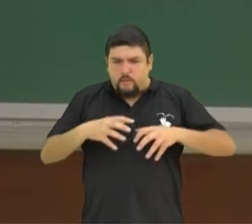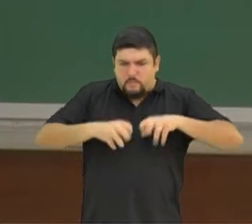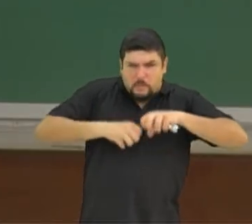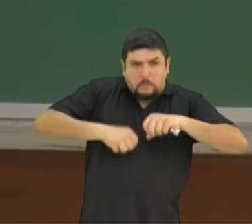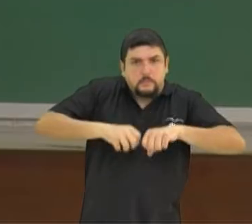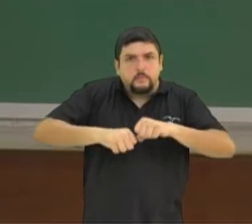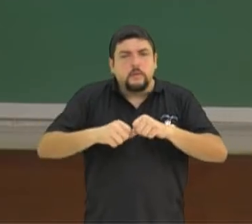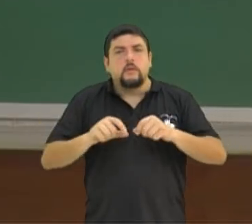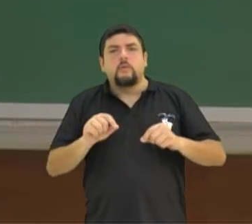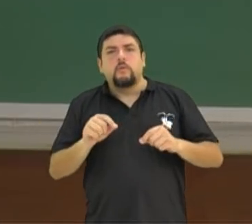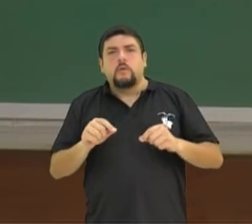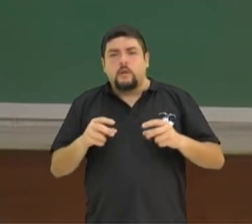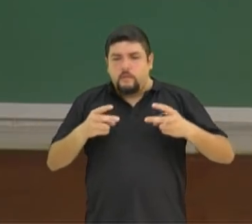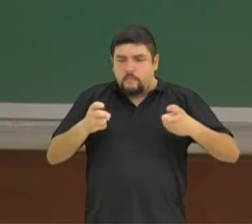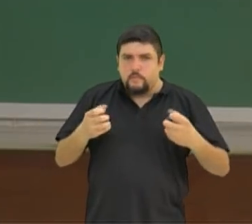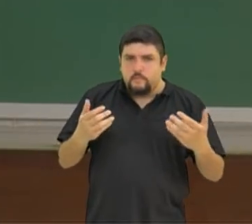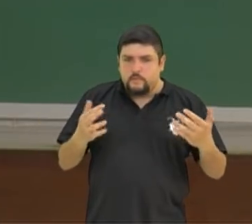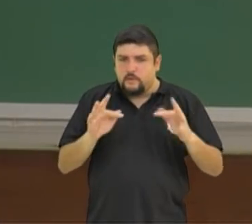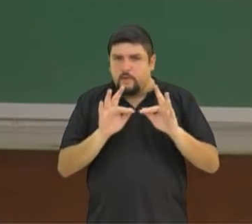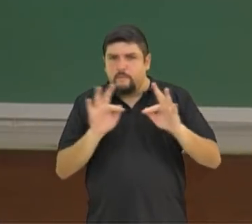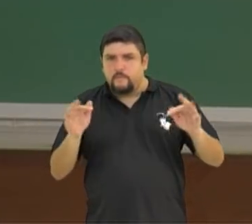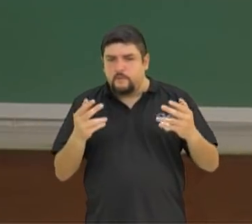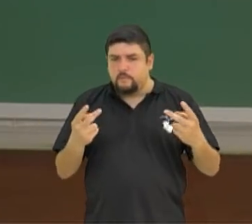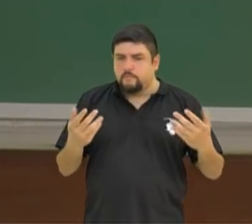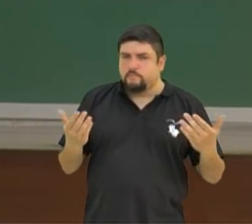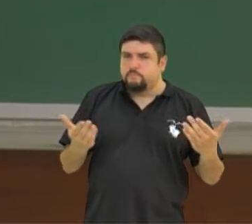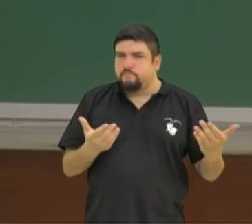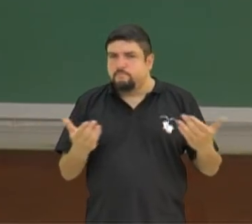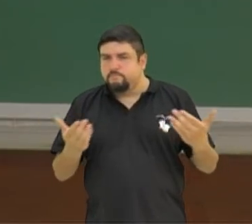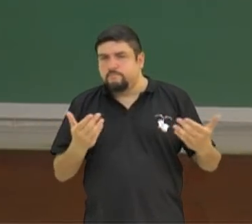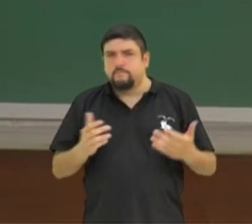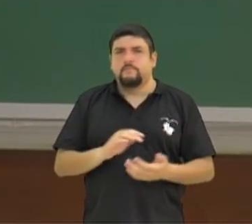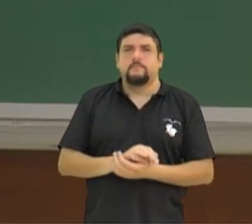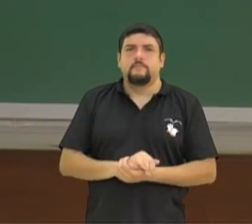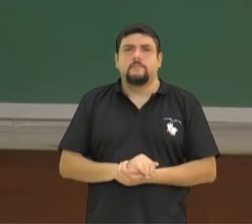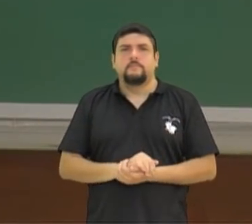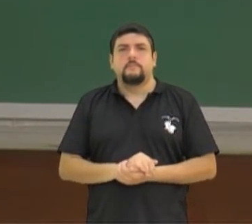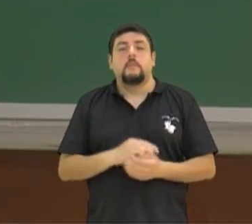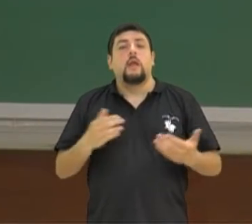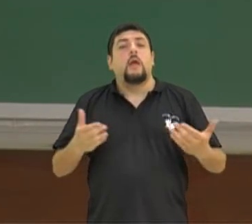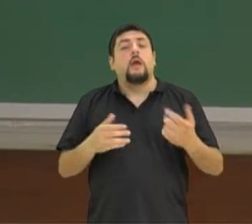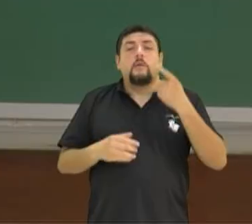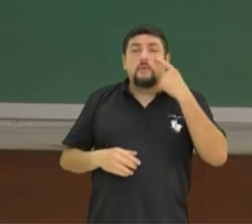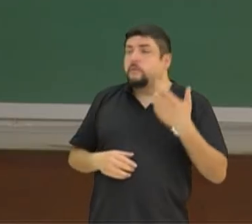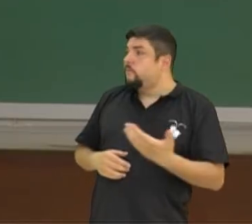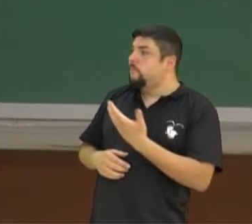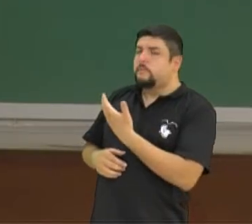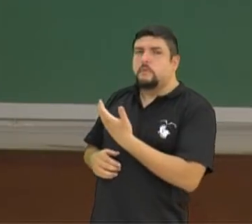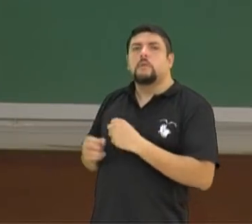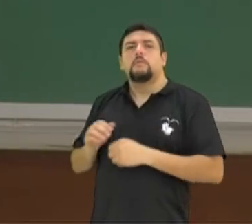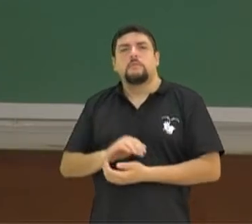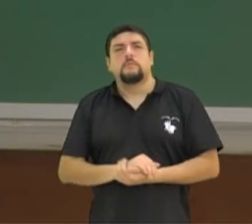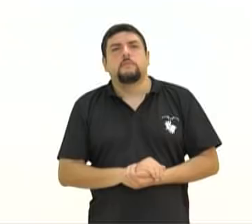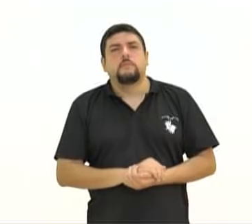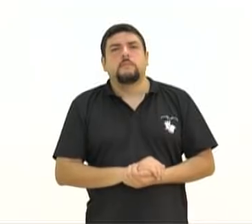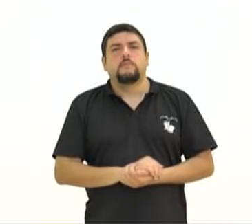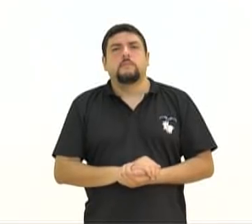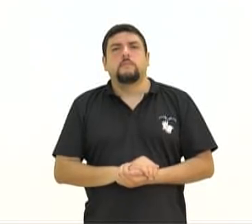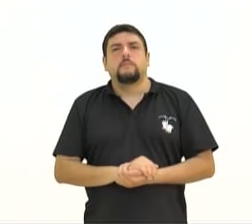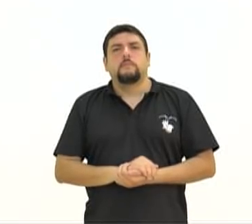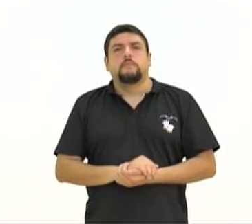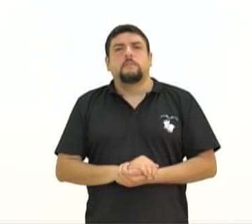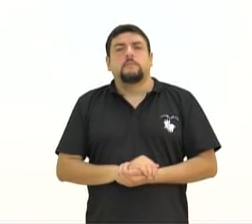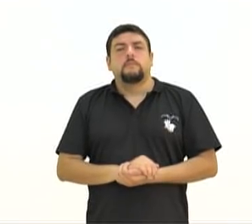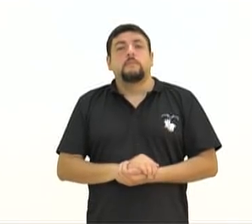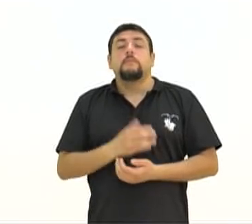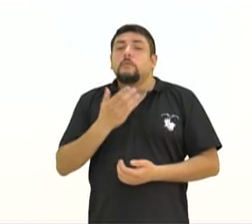relação entre essas duas frases, parabéns, conseguiu acertar esse exercício. E agora, ainda continuando analisando aqui essa tirinha, eu